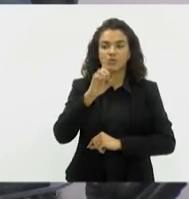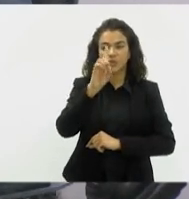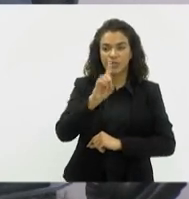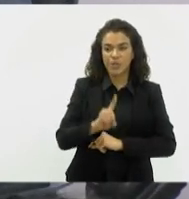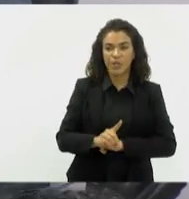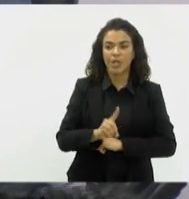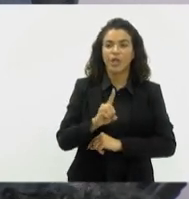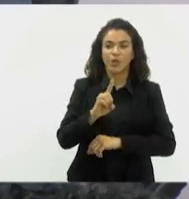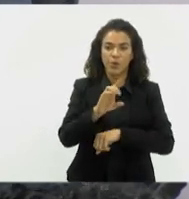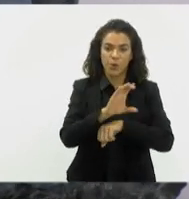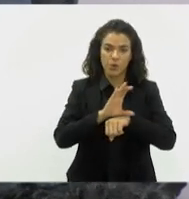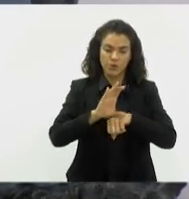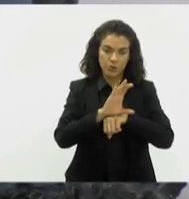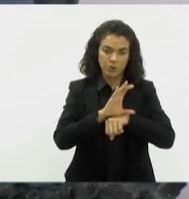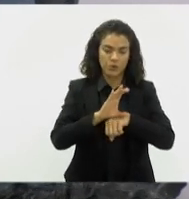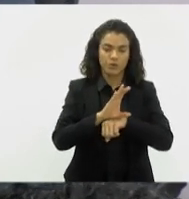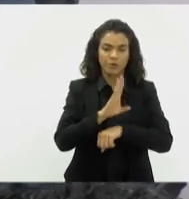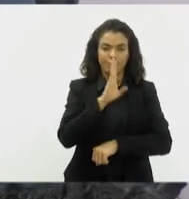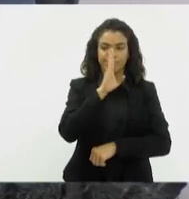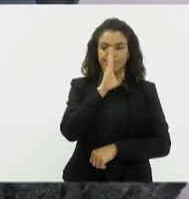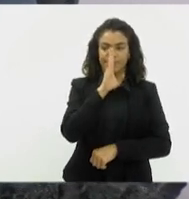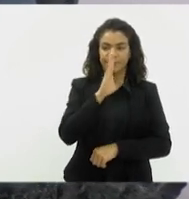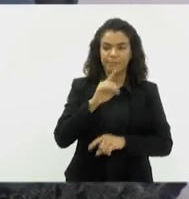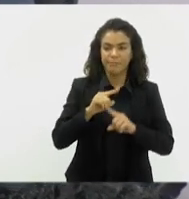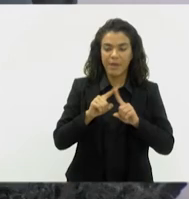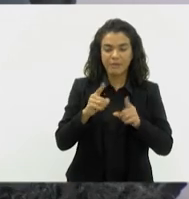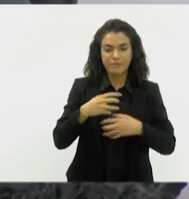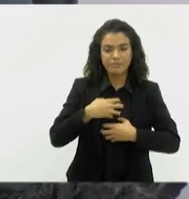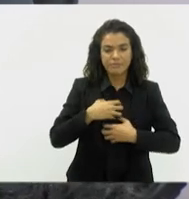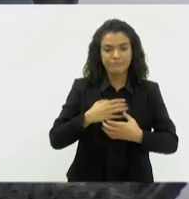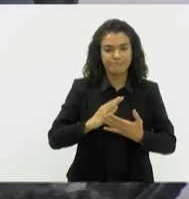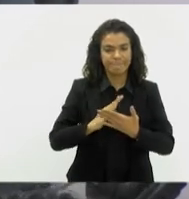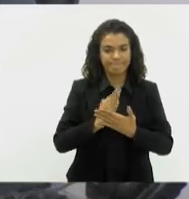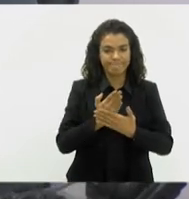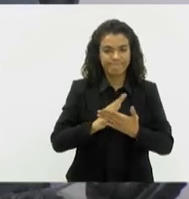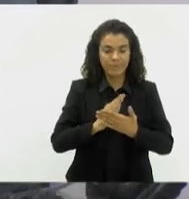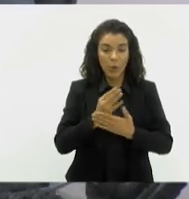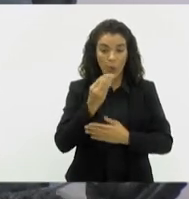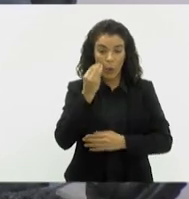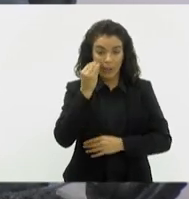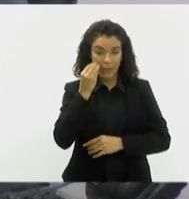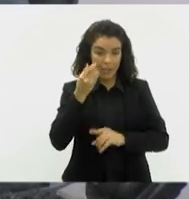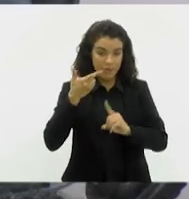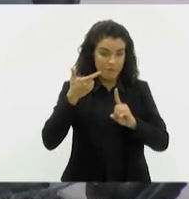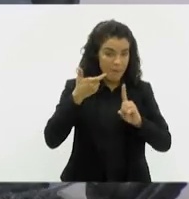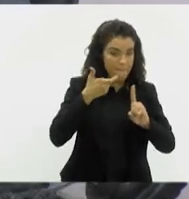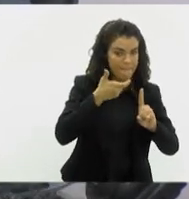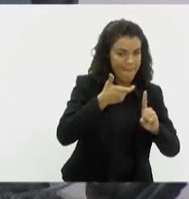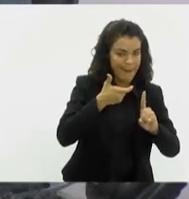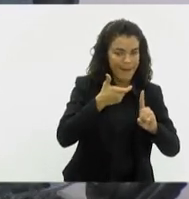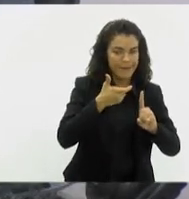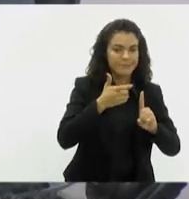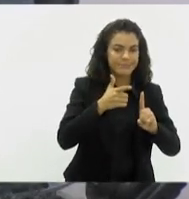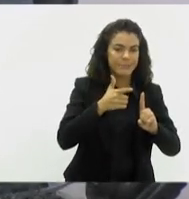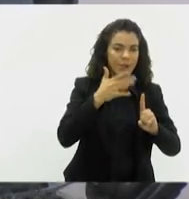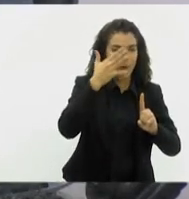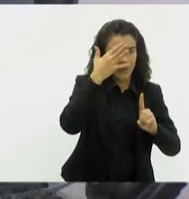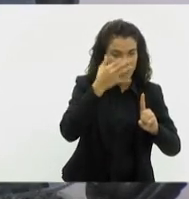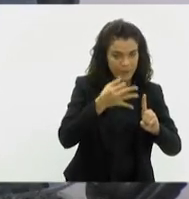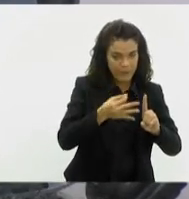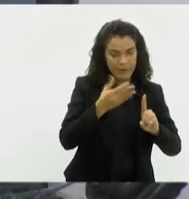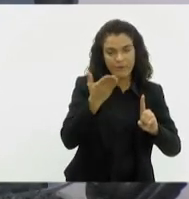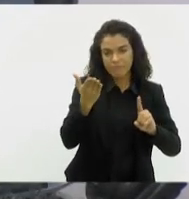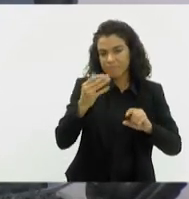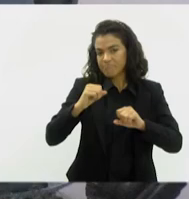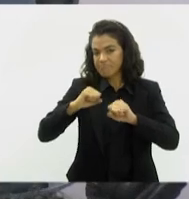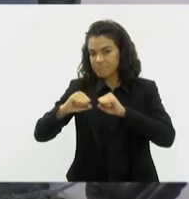me sinto incomodado, não com a tentativa de latrocínio, porque acredito na versão de que foi... Sei que Vossa Excelência é